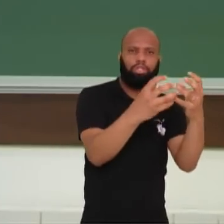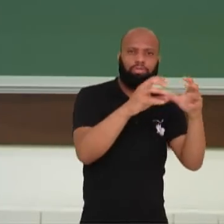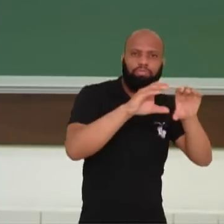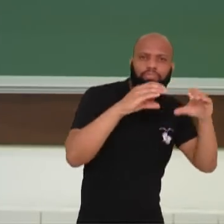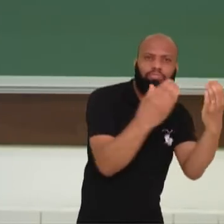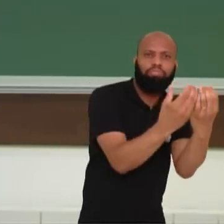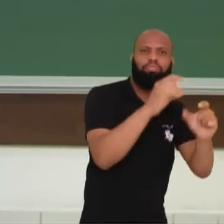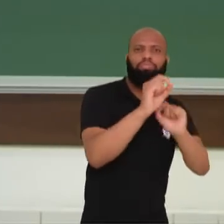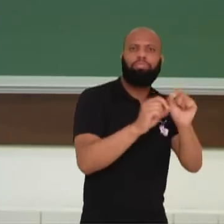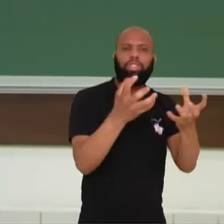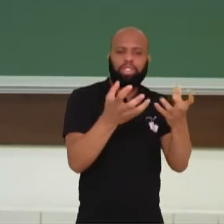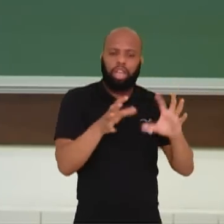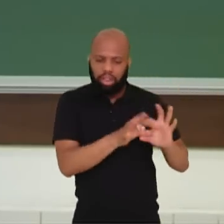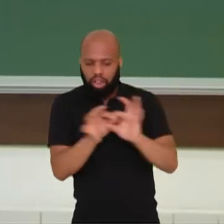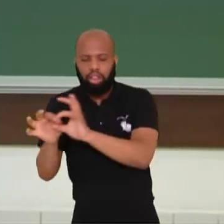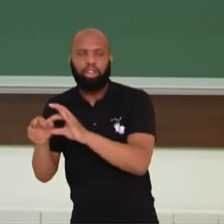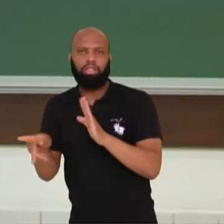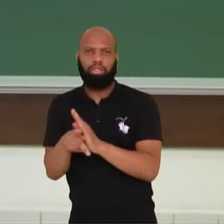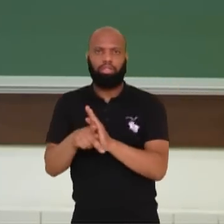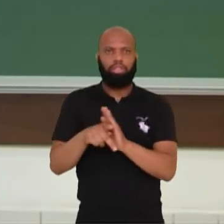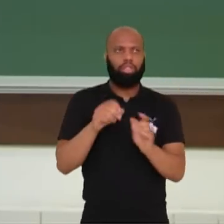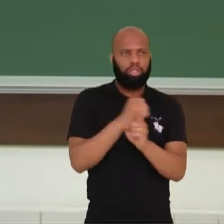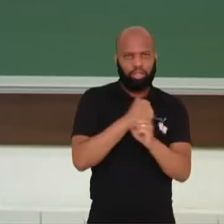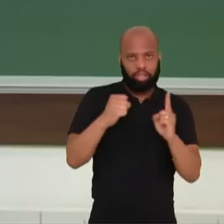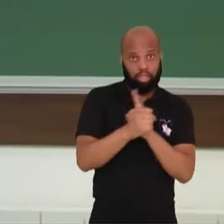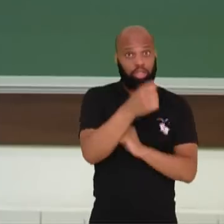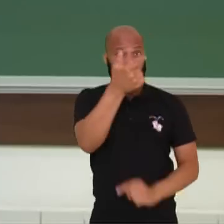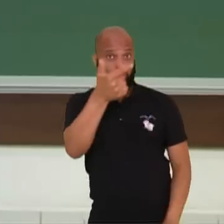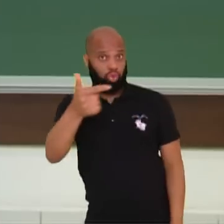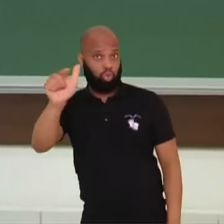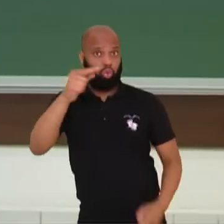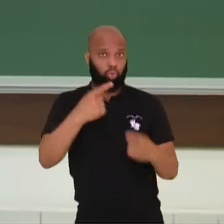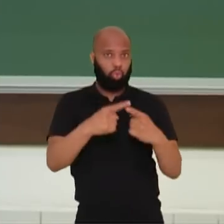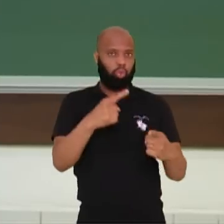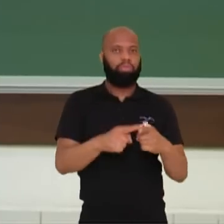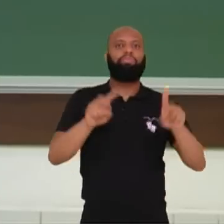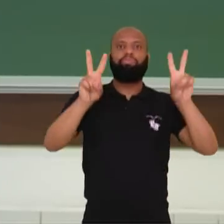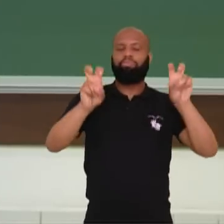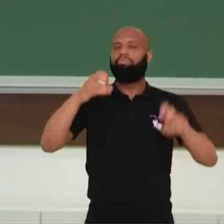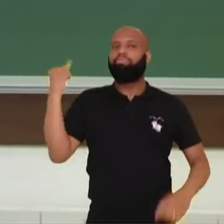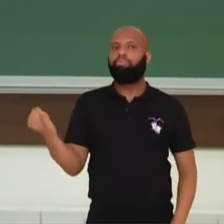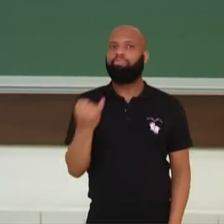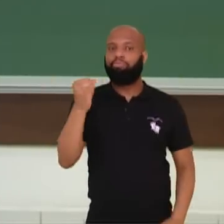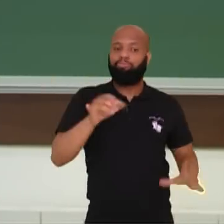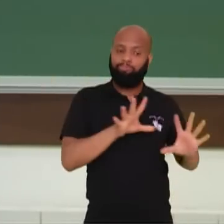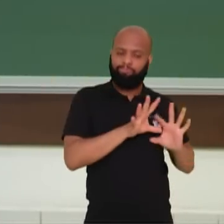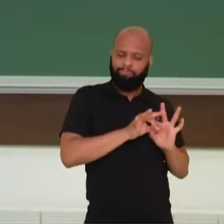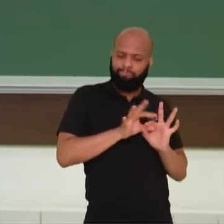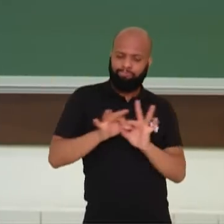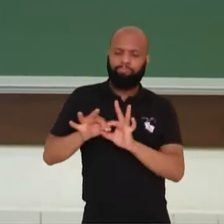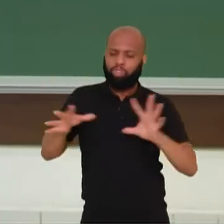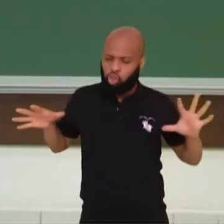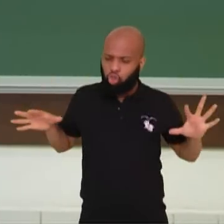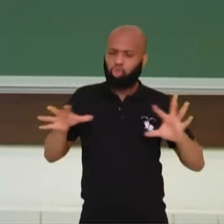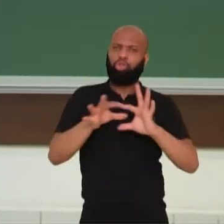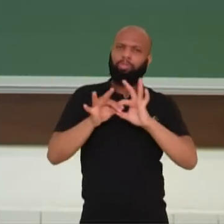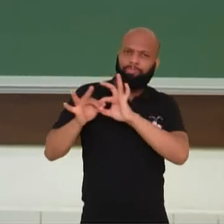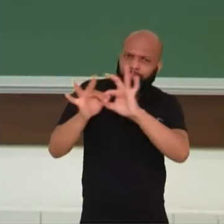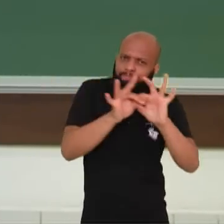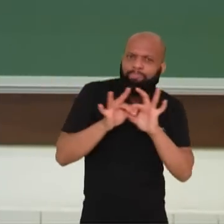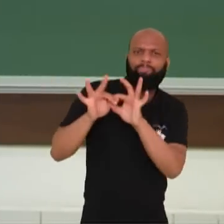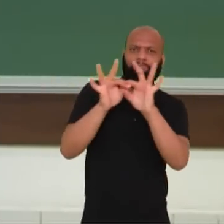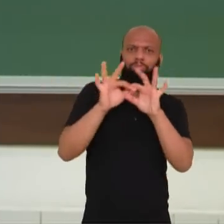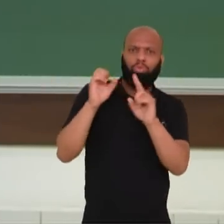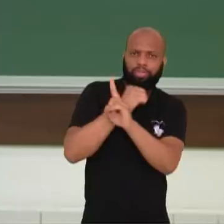de coesão social. O professor volta a repetir porque é um termo bastante importante. Coesão é deixar junto, né? Coesão social,